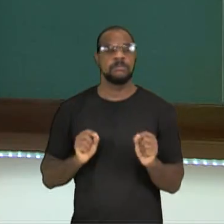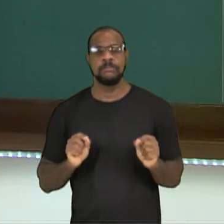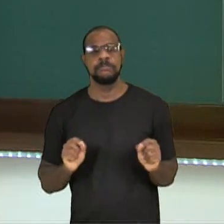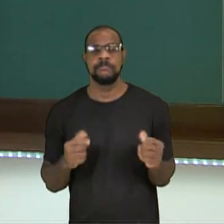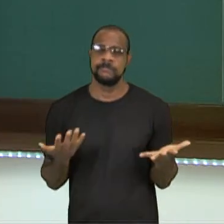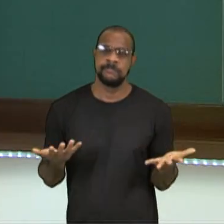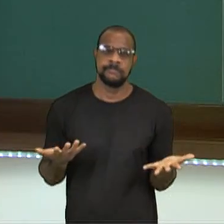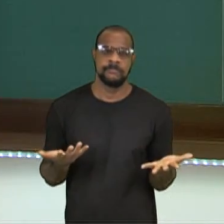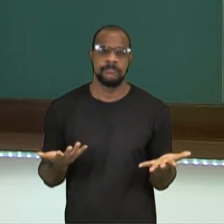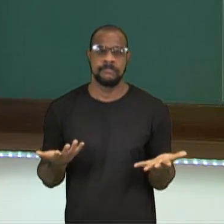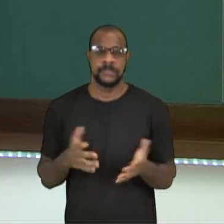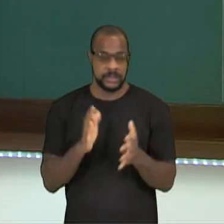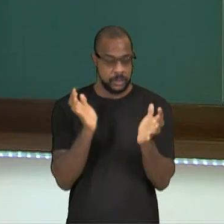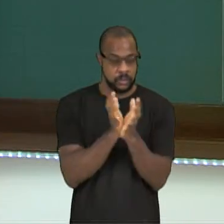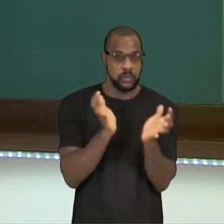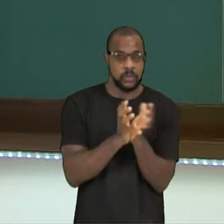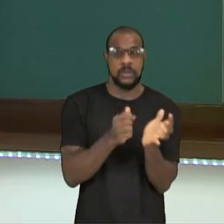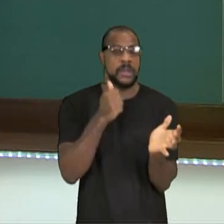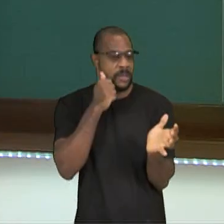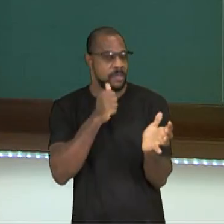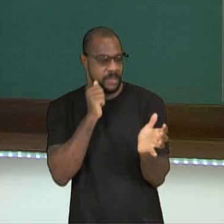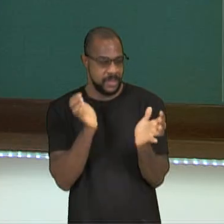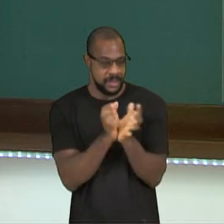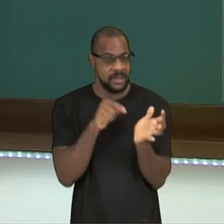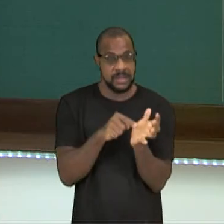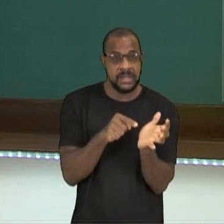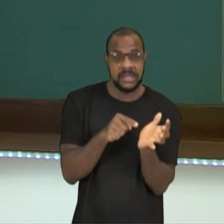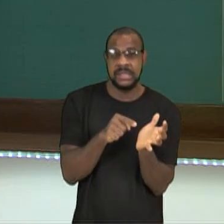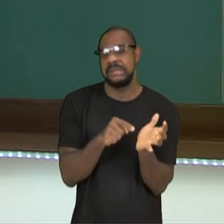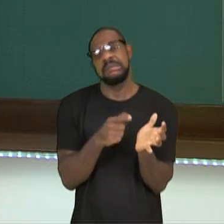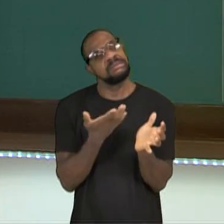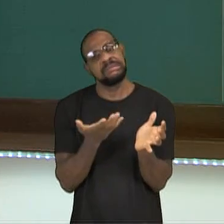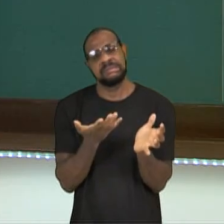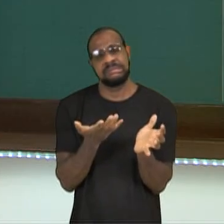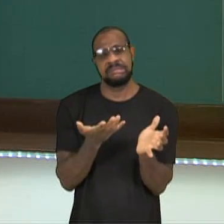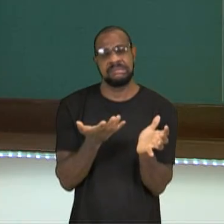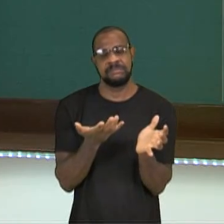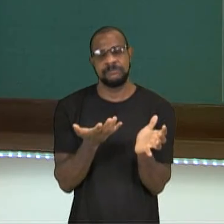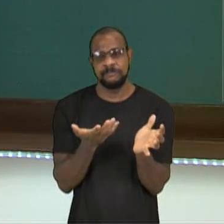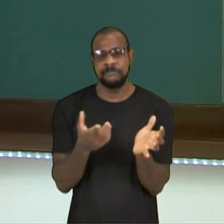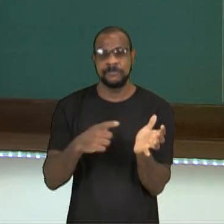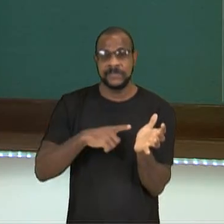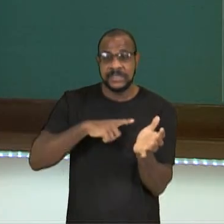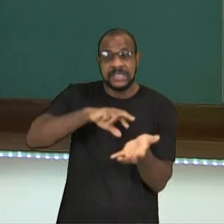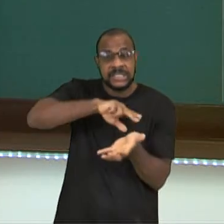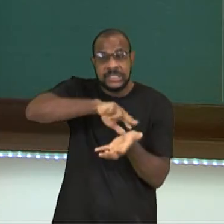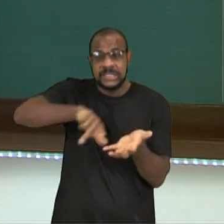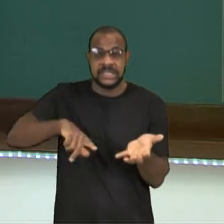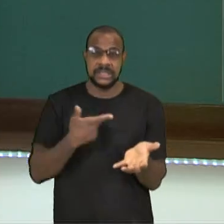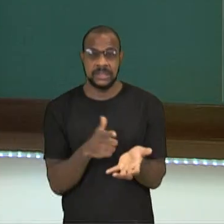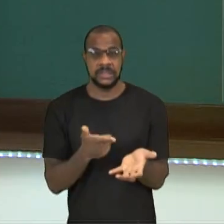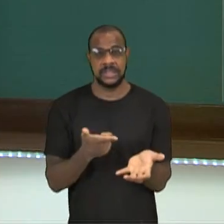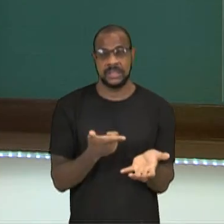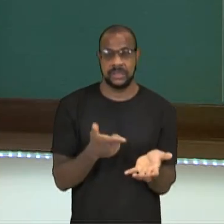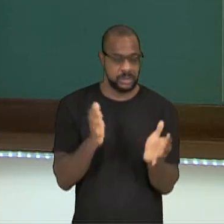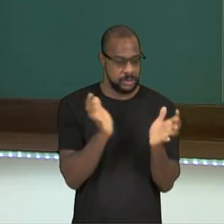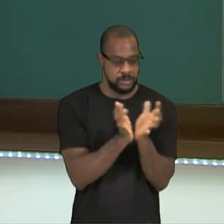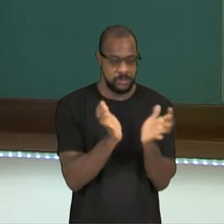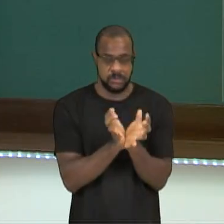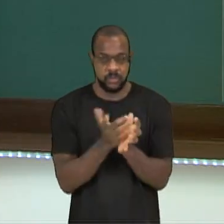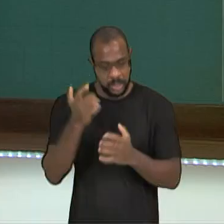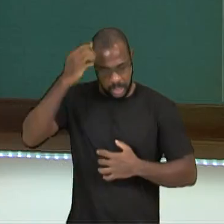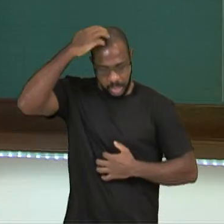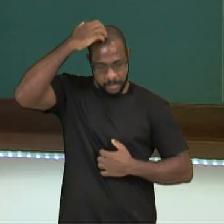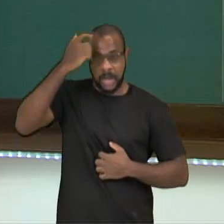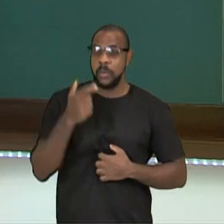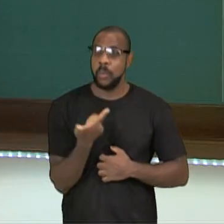uma mulher, né, dessa espécie feminina, né, de Australopithecus, que não era nem um primata, não era nem um